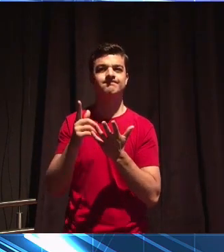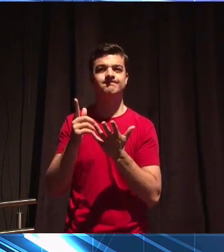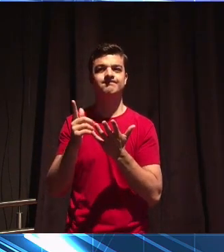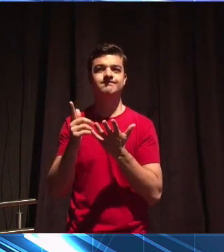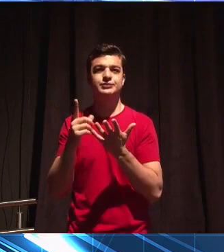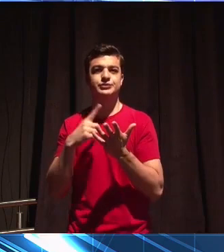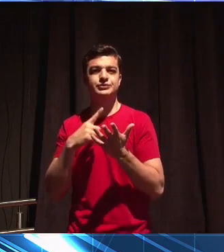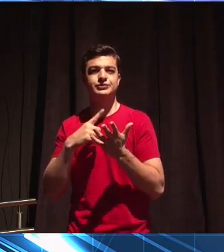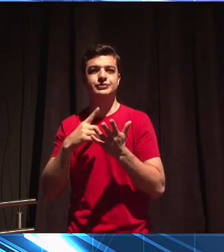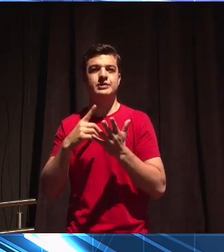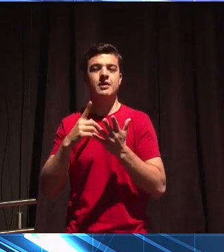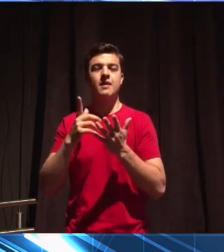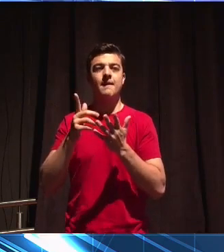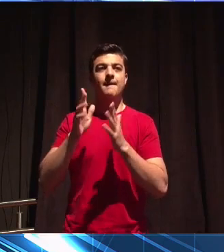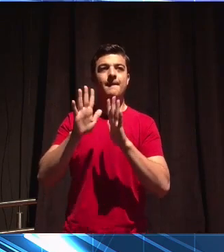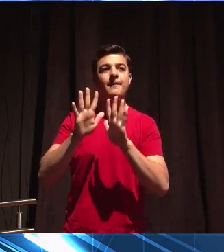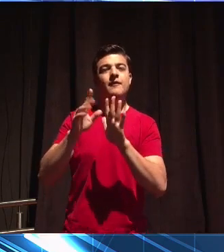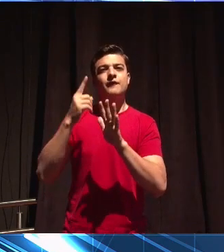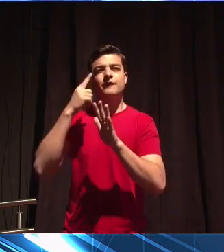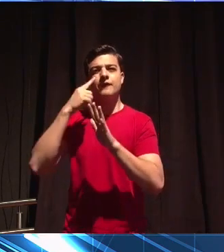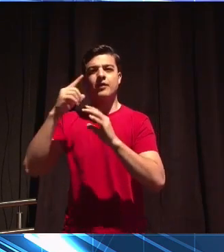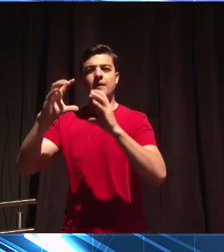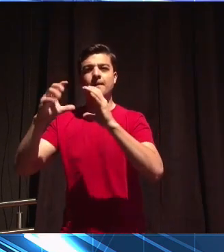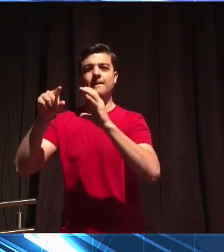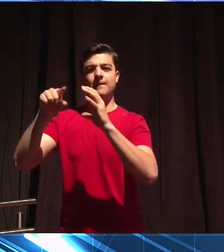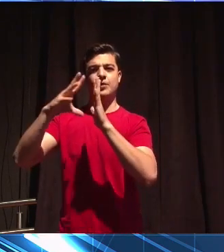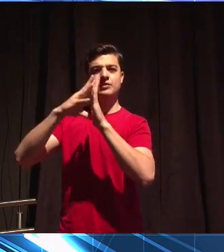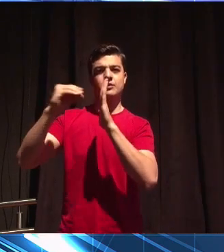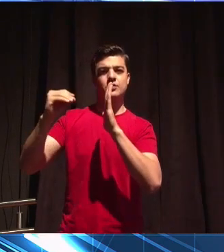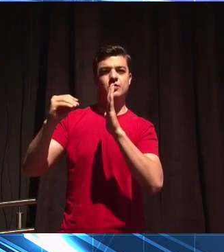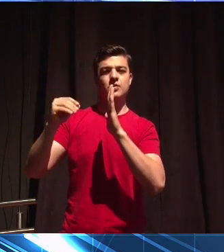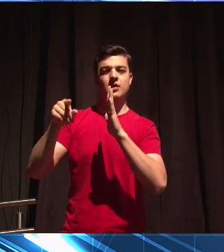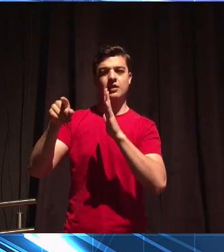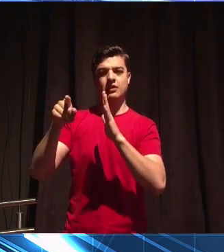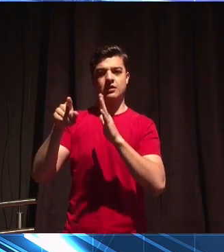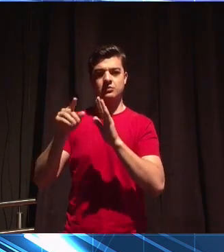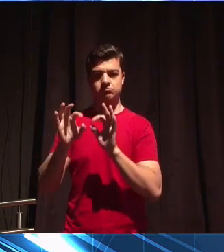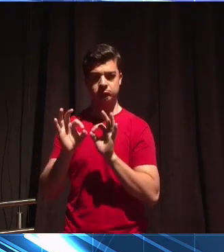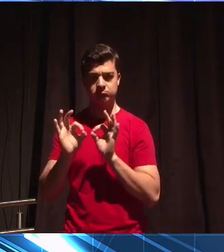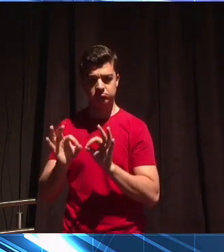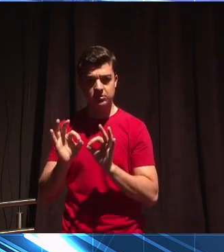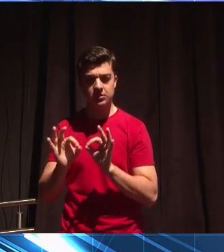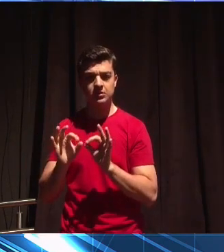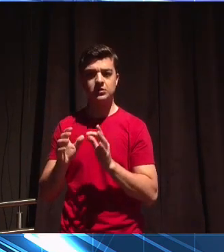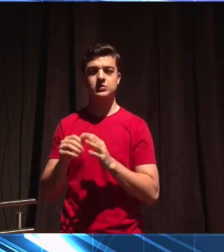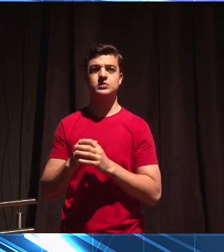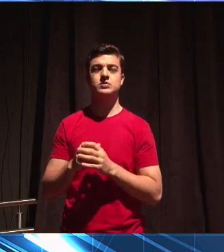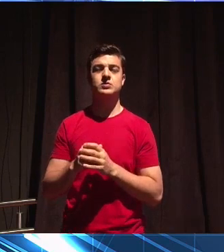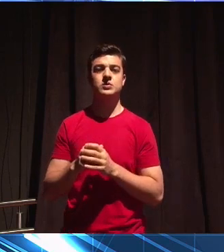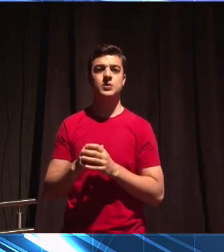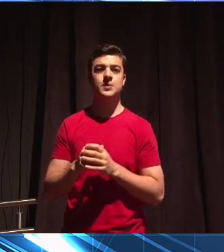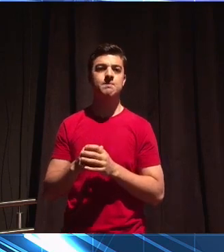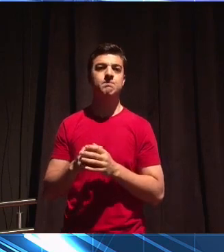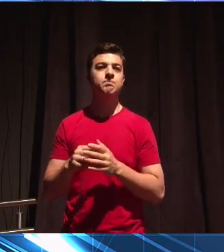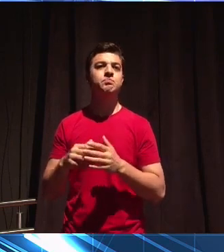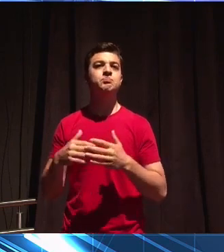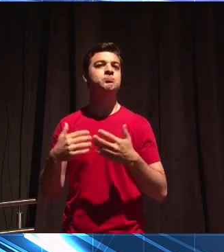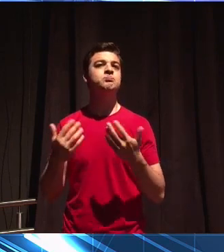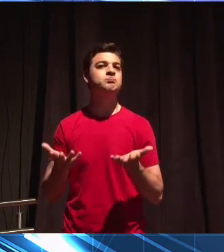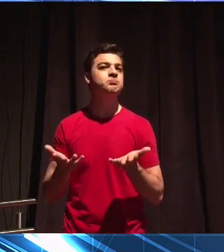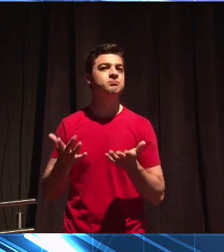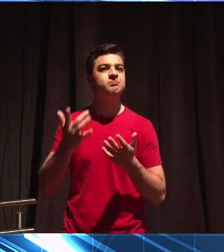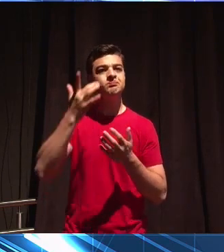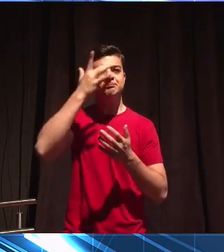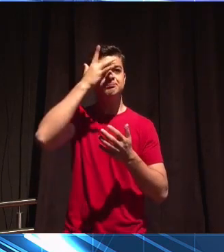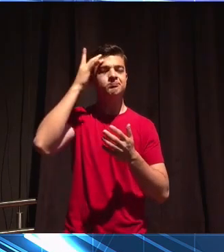gente não sabe se aquele modelo pode ser enviesado de alguma forma, se ele pode ser forçado de alguma forma, se ele está em produção e alguém vai lá e coloca